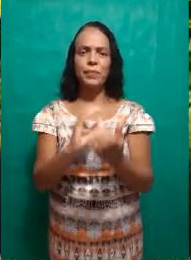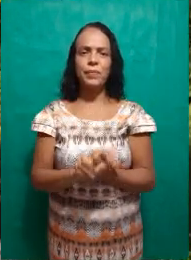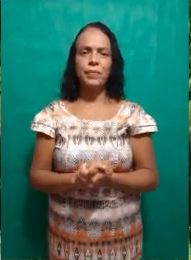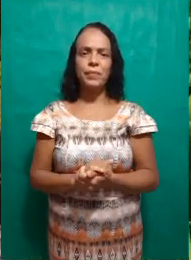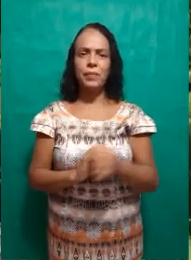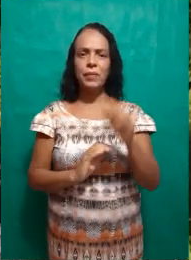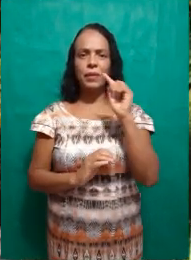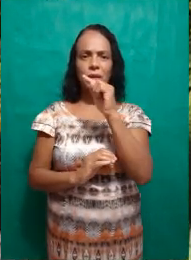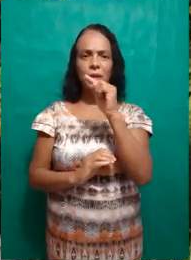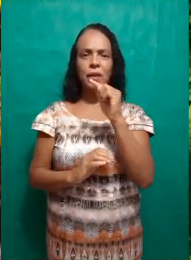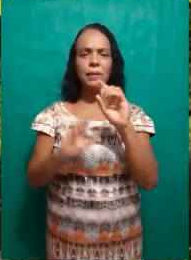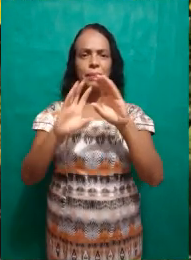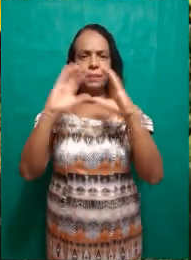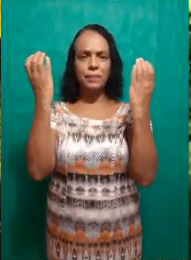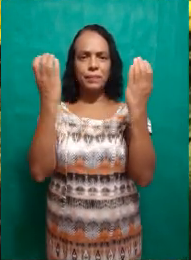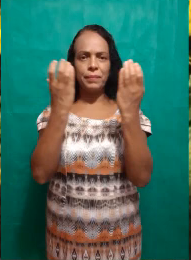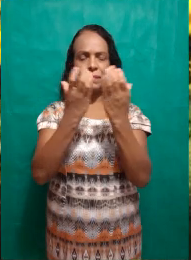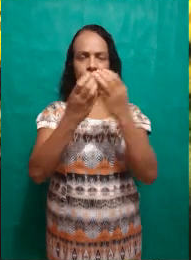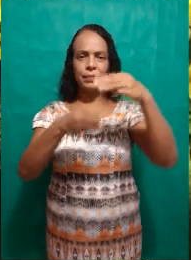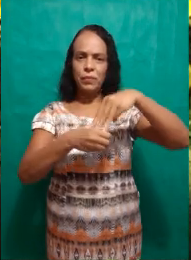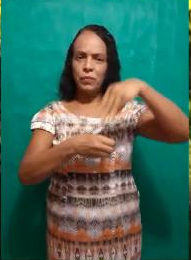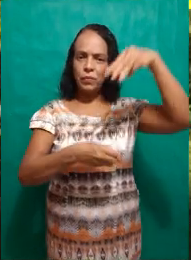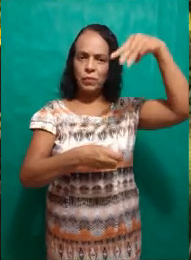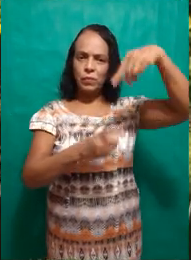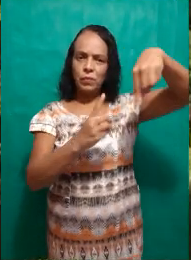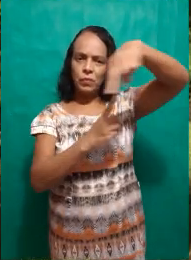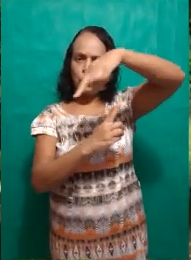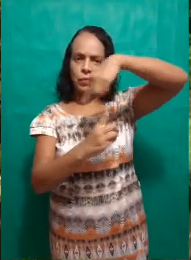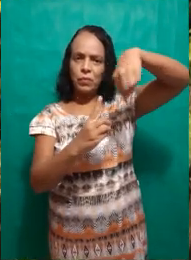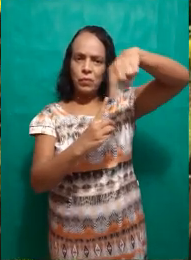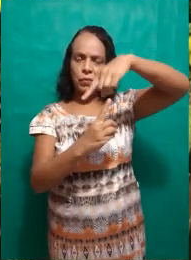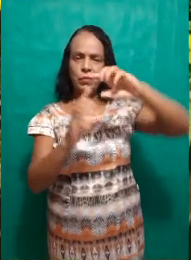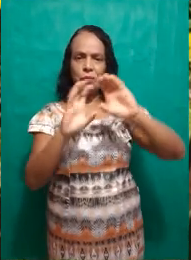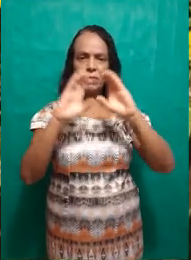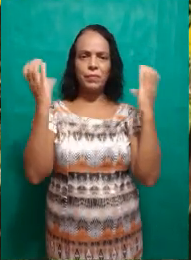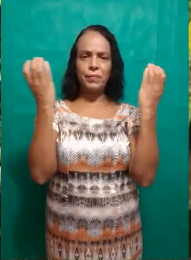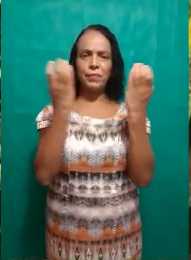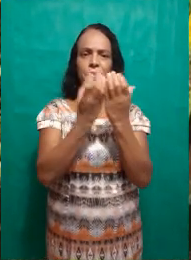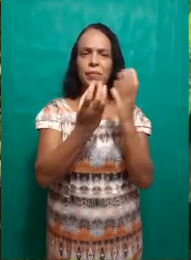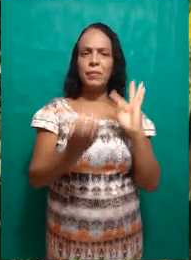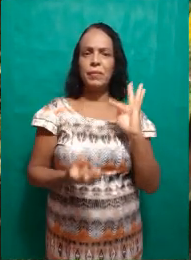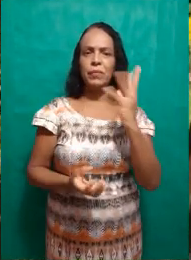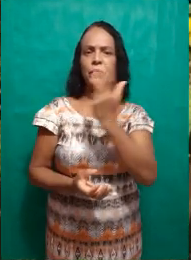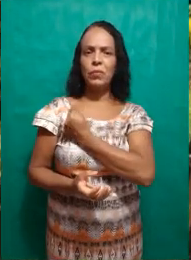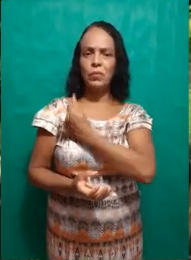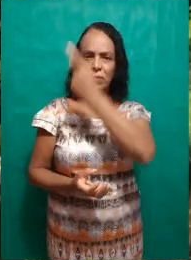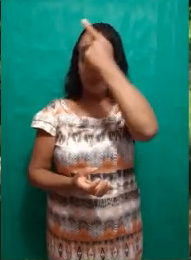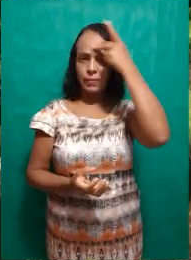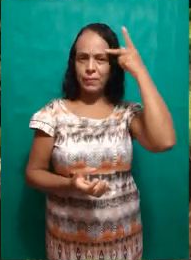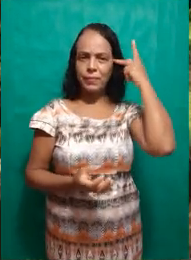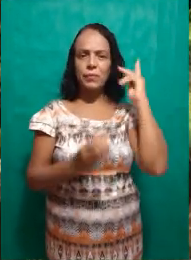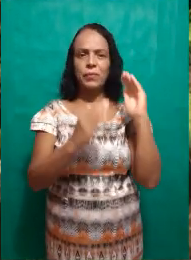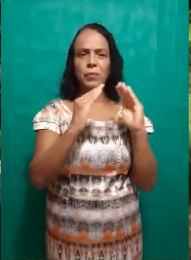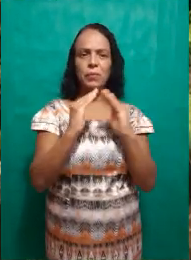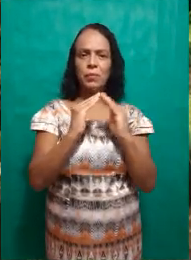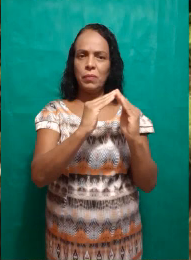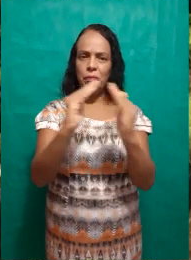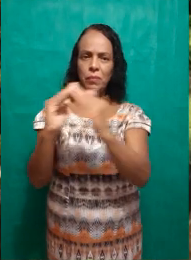comunidade. Olha, ali, em torno do mestre, eram